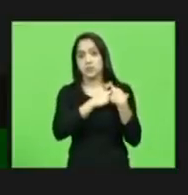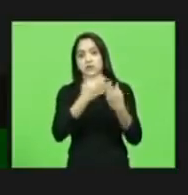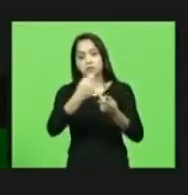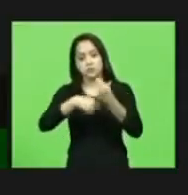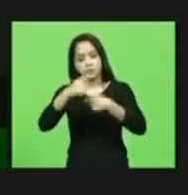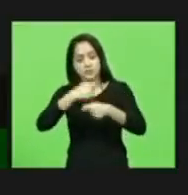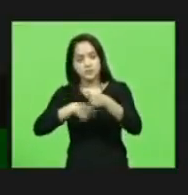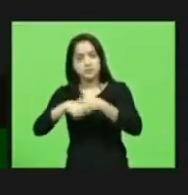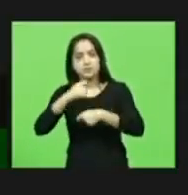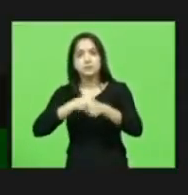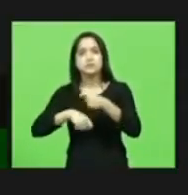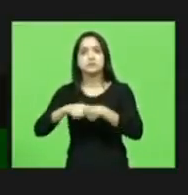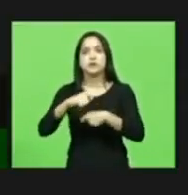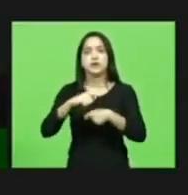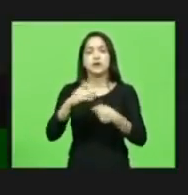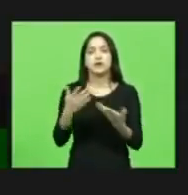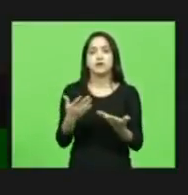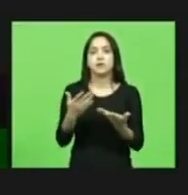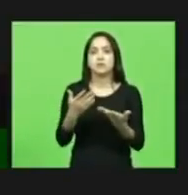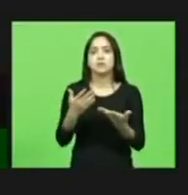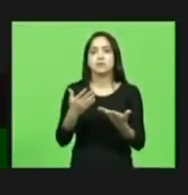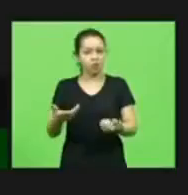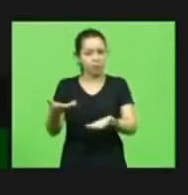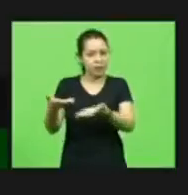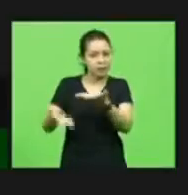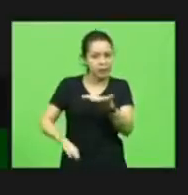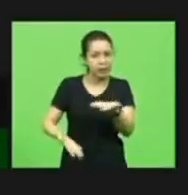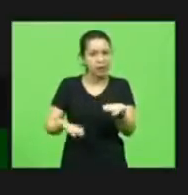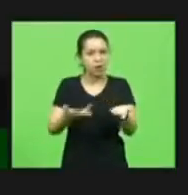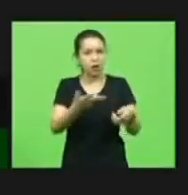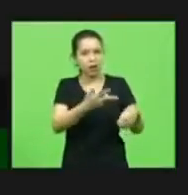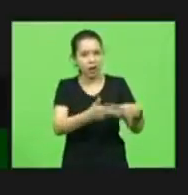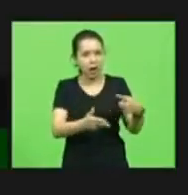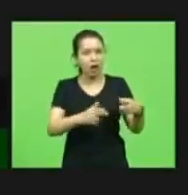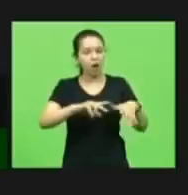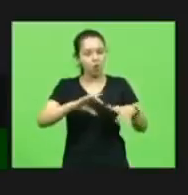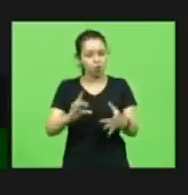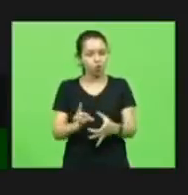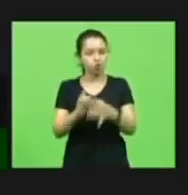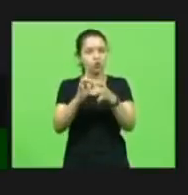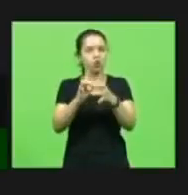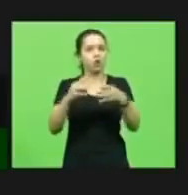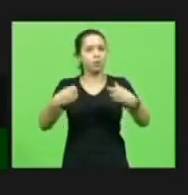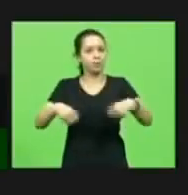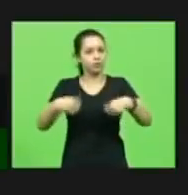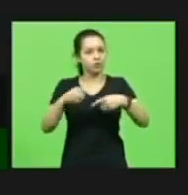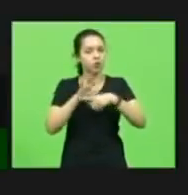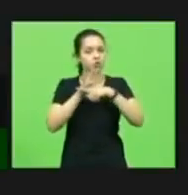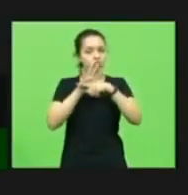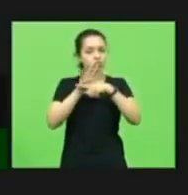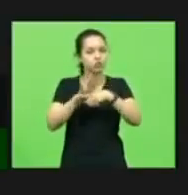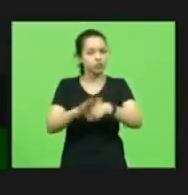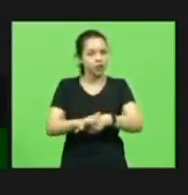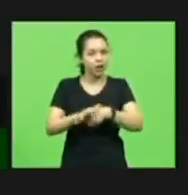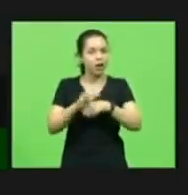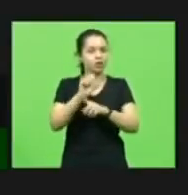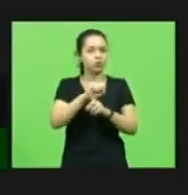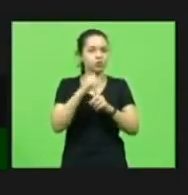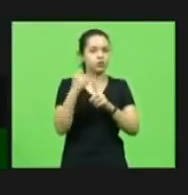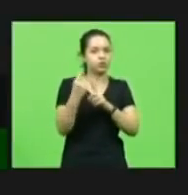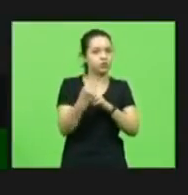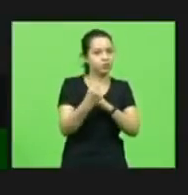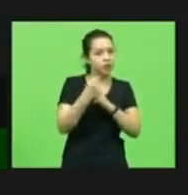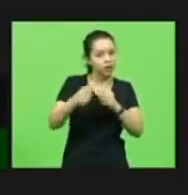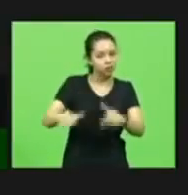cadeira, parar de festejar e começar a trabalhar. Já o deputado Fabiano da Luz parabenizou e desejou